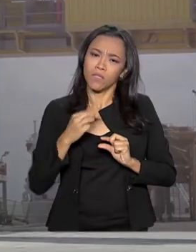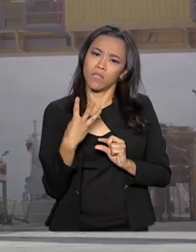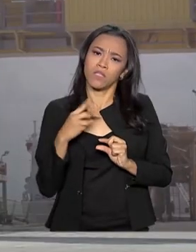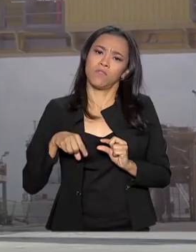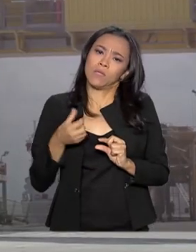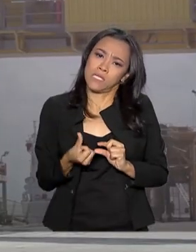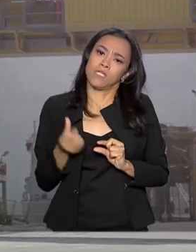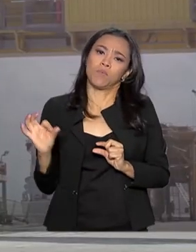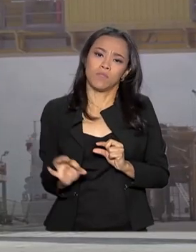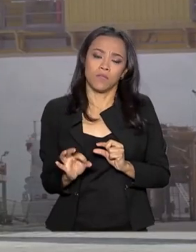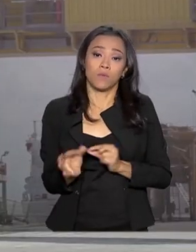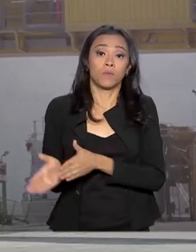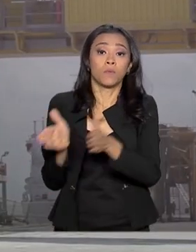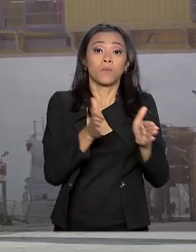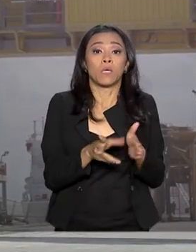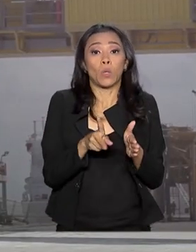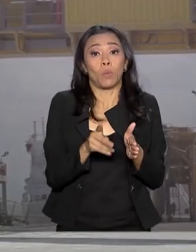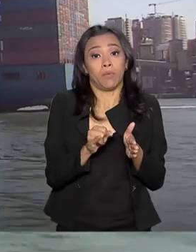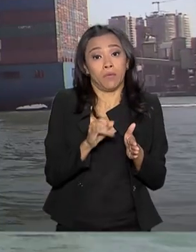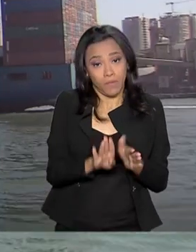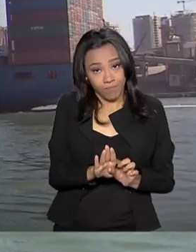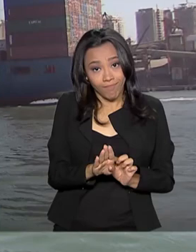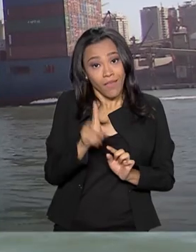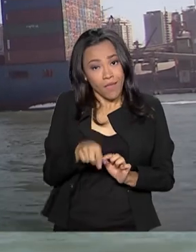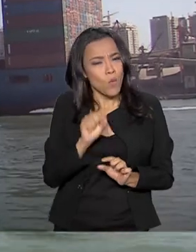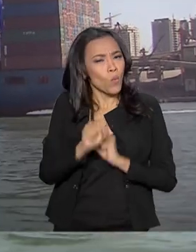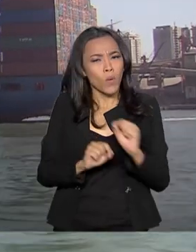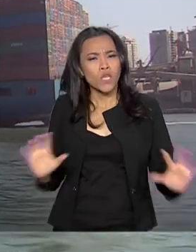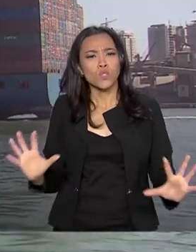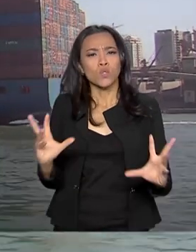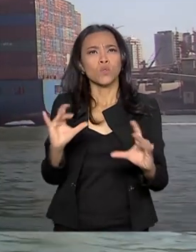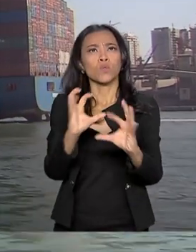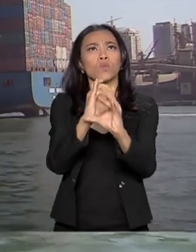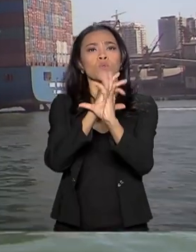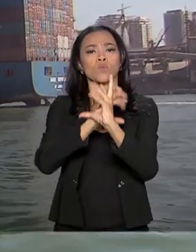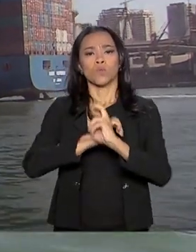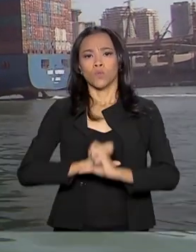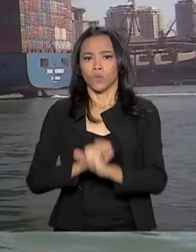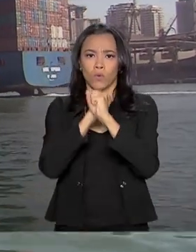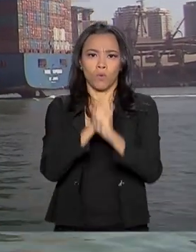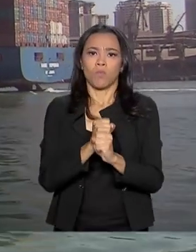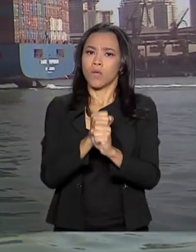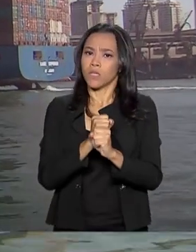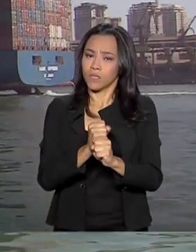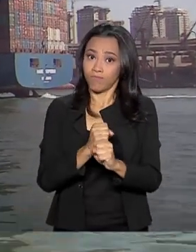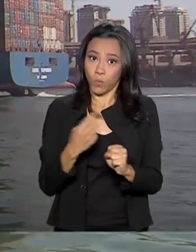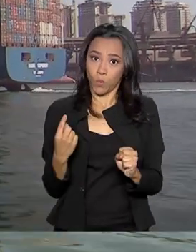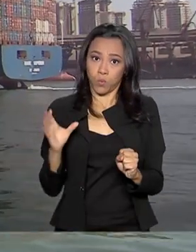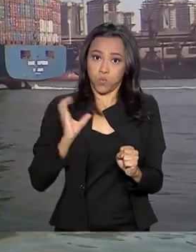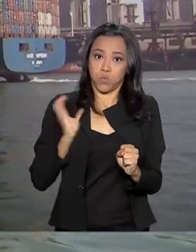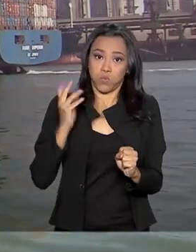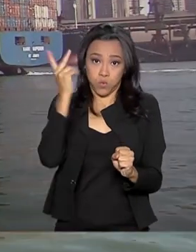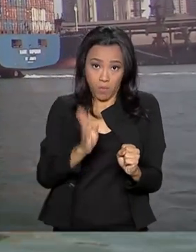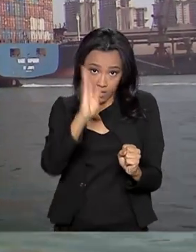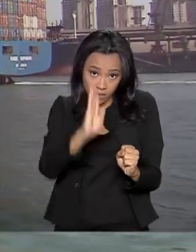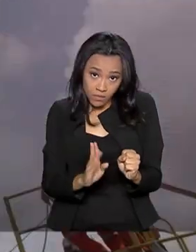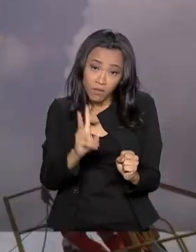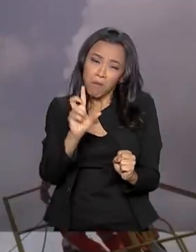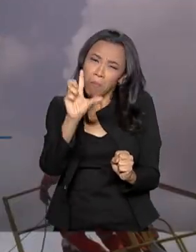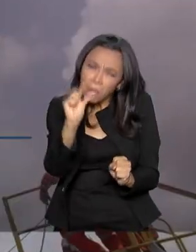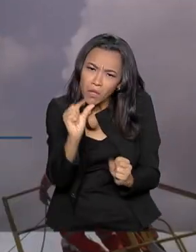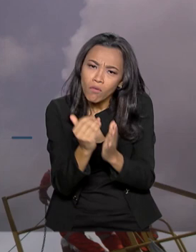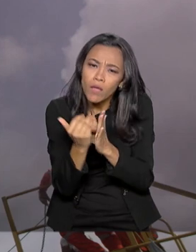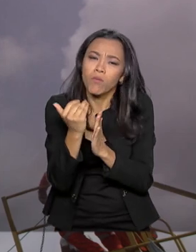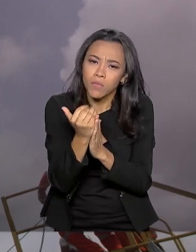O produto interno bruto, o PIB, que é a soma de toda a riqueza produzida pelo país, deve crescer menos neste ano.